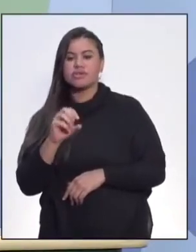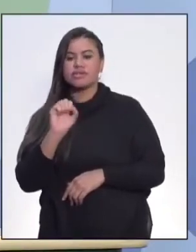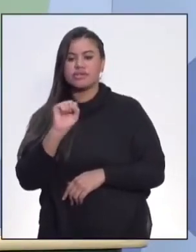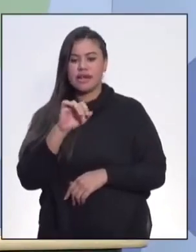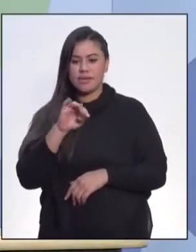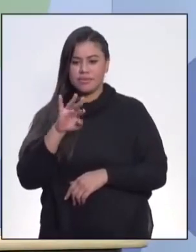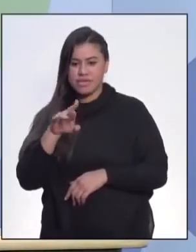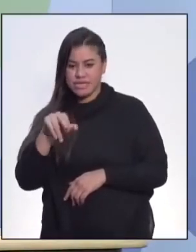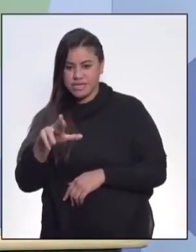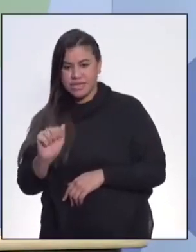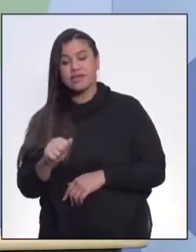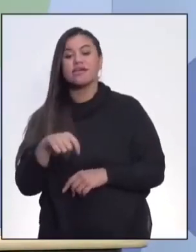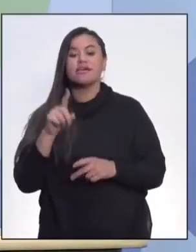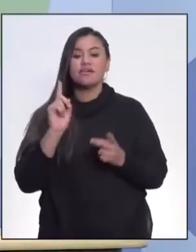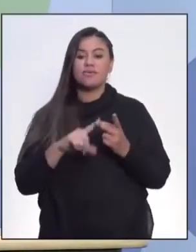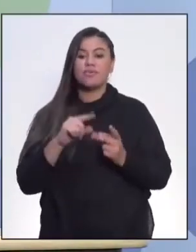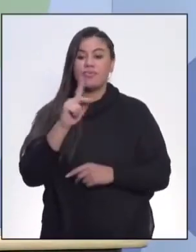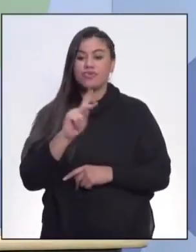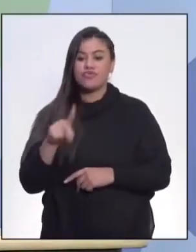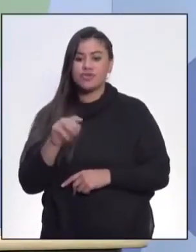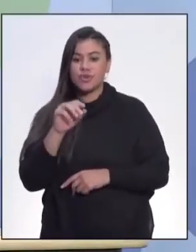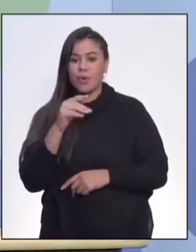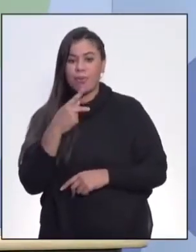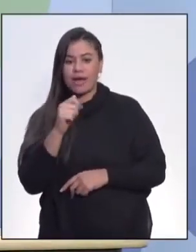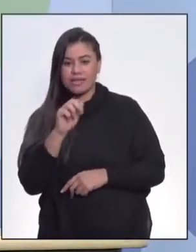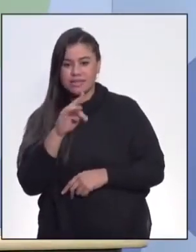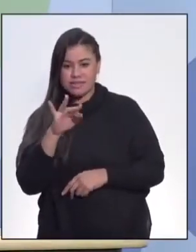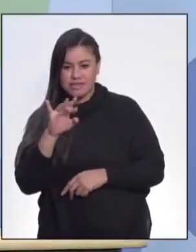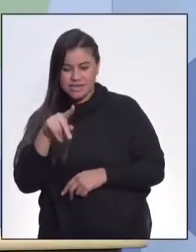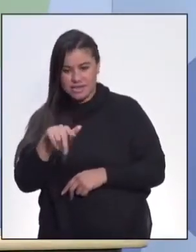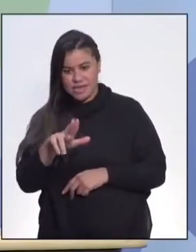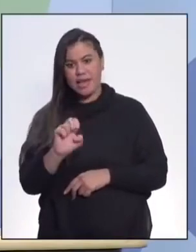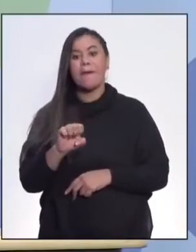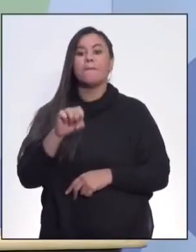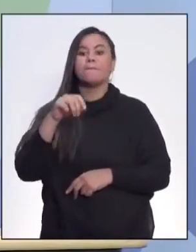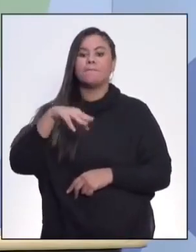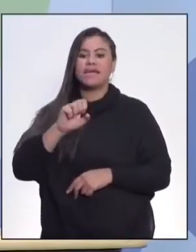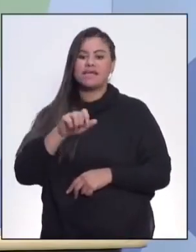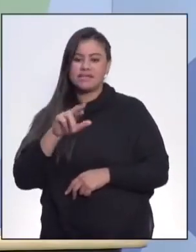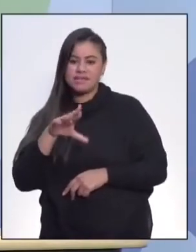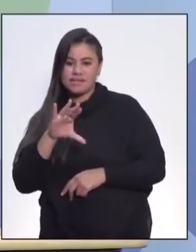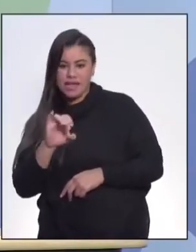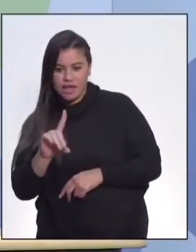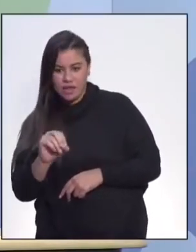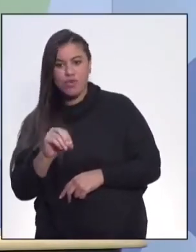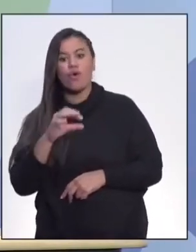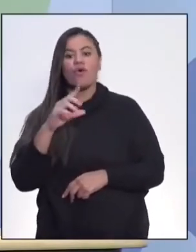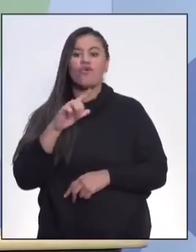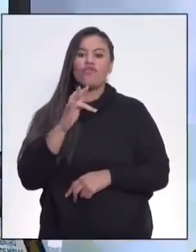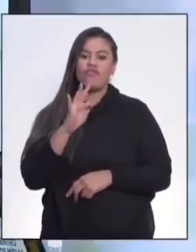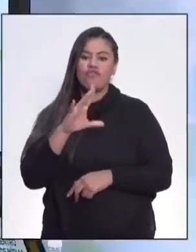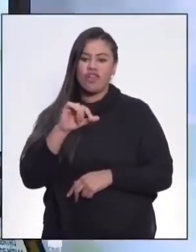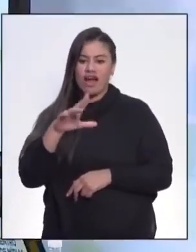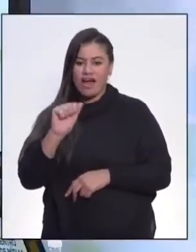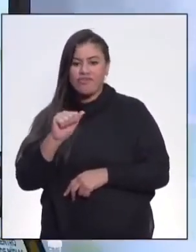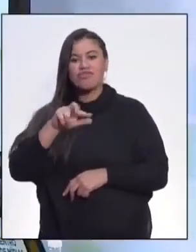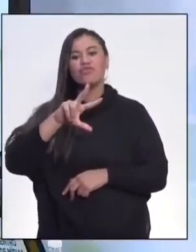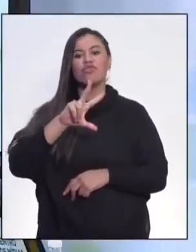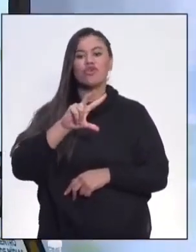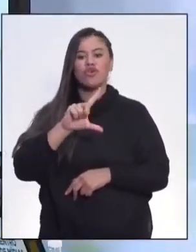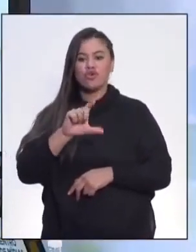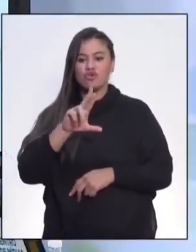mais alguns professores. Patrick, Marcelo, Flávio e Luiz. Professora Roberta, vamos ver a resposta? Vamos lá. Então, vem comigo aqui, ó. Já